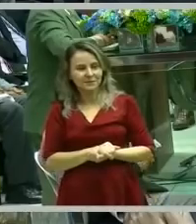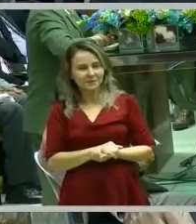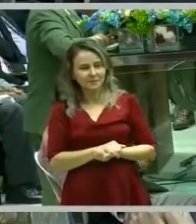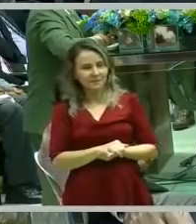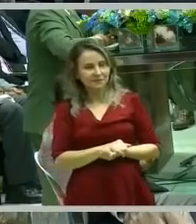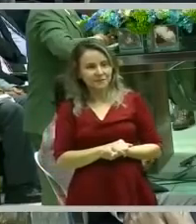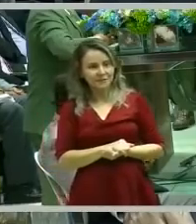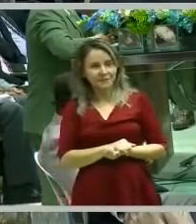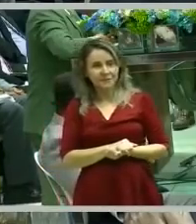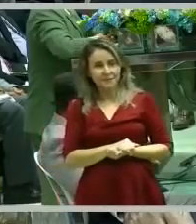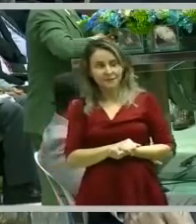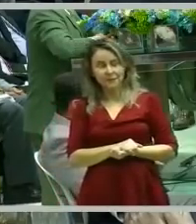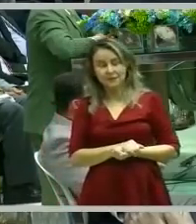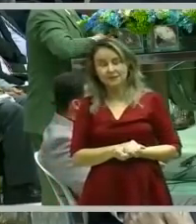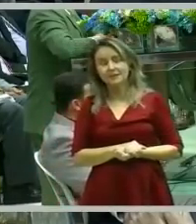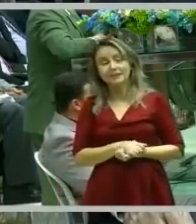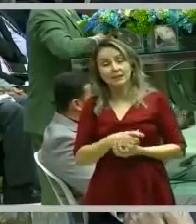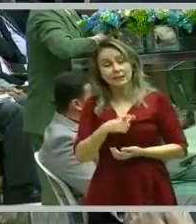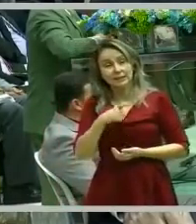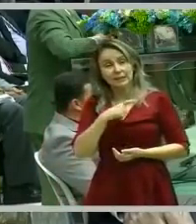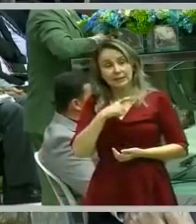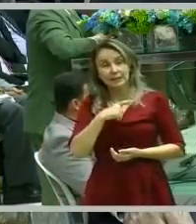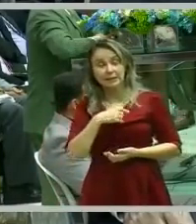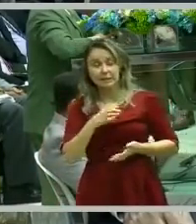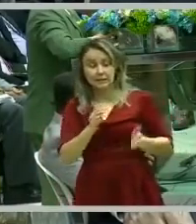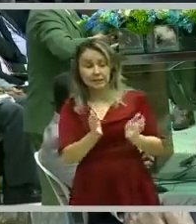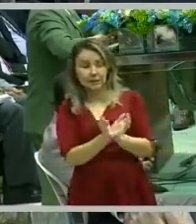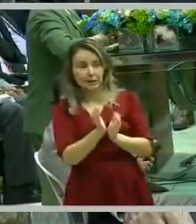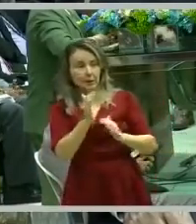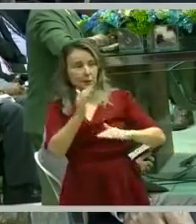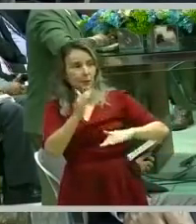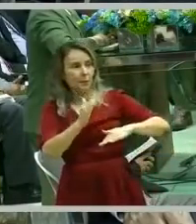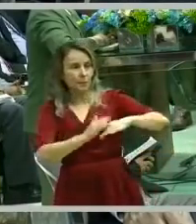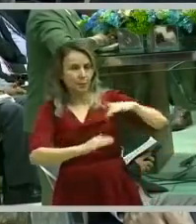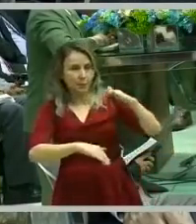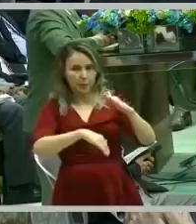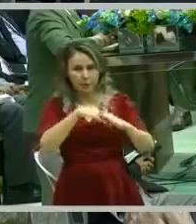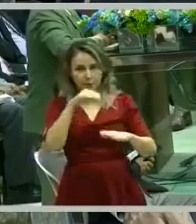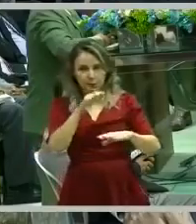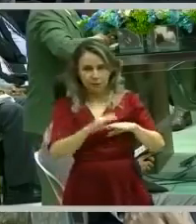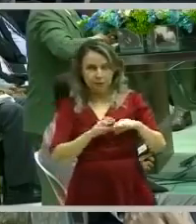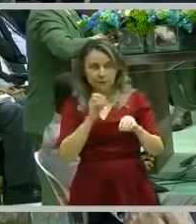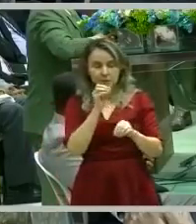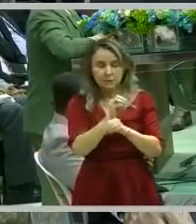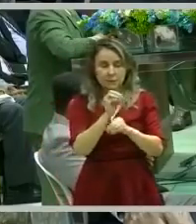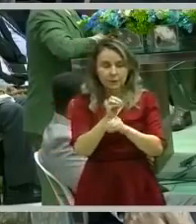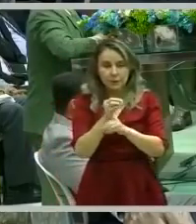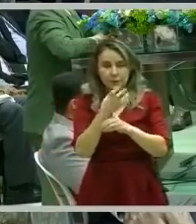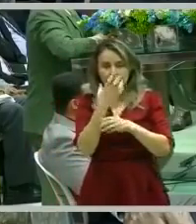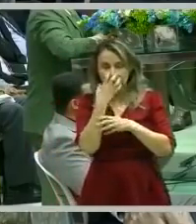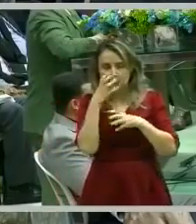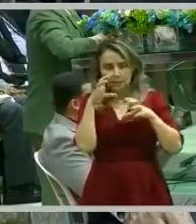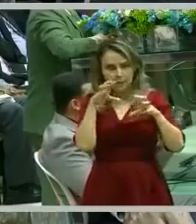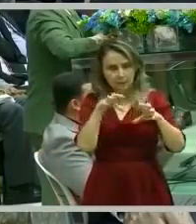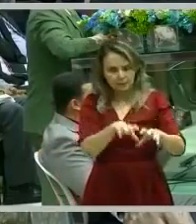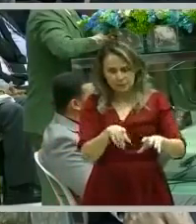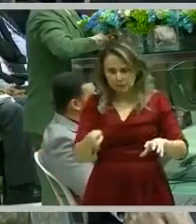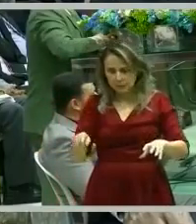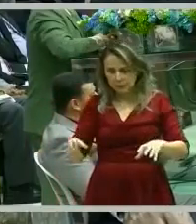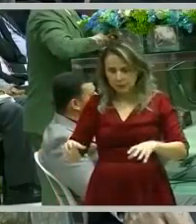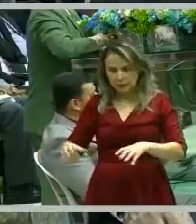Diz os zoólogos, os que trabalham com a zoologia, que quando o cururu cresce, ele quer lhe meter